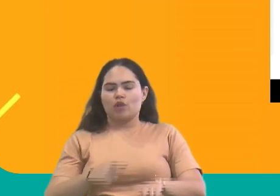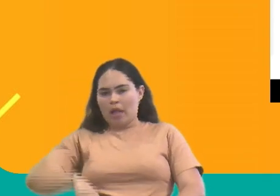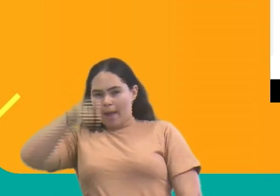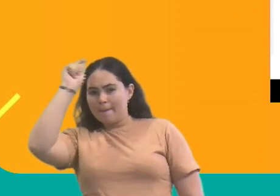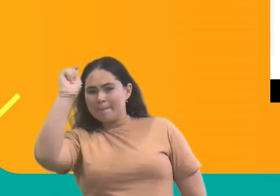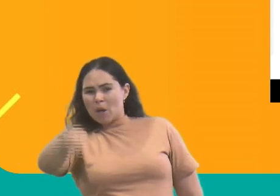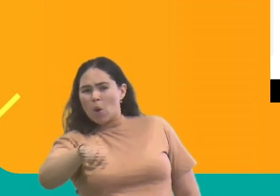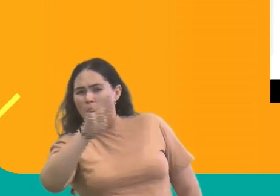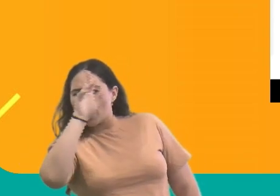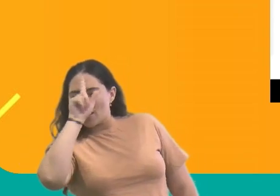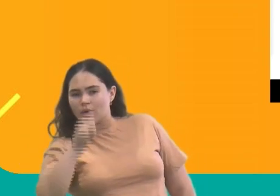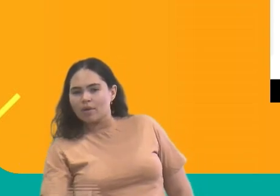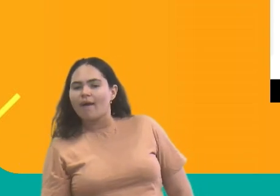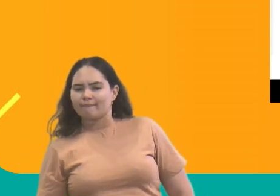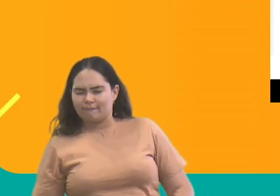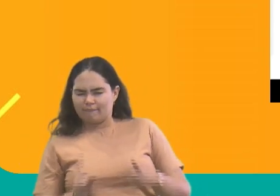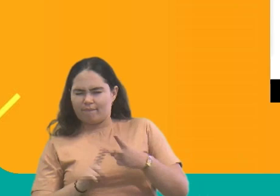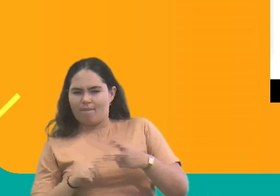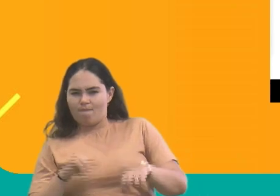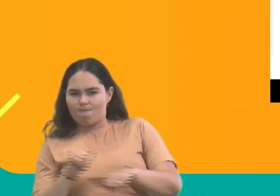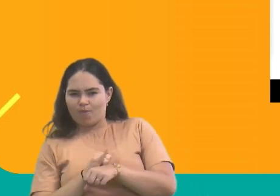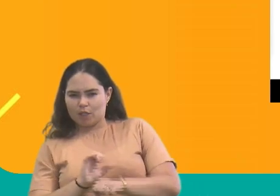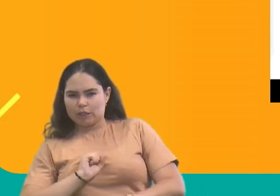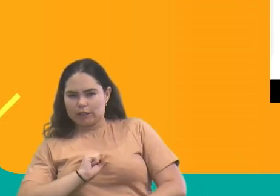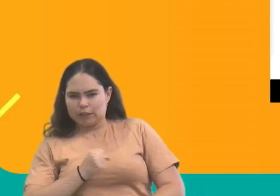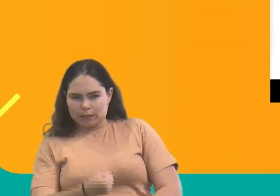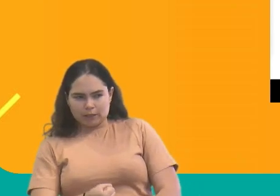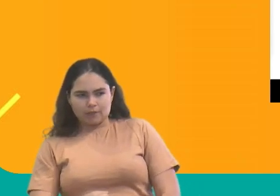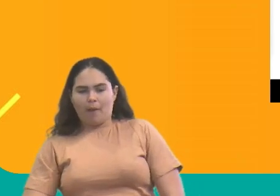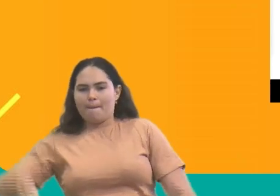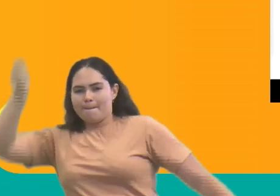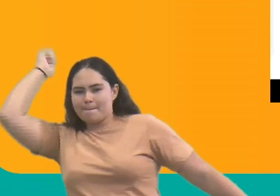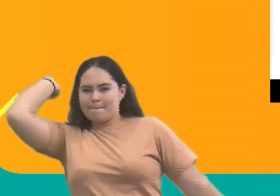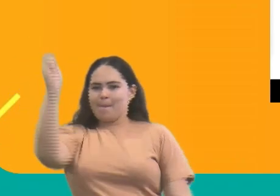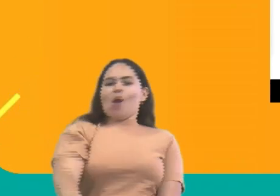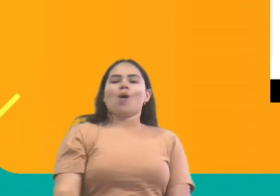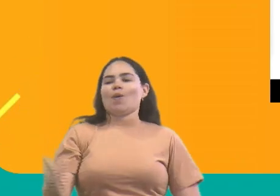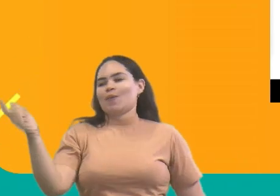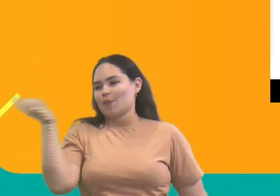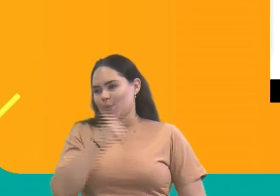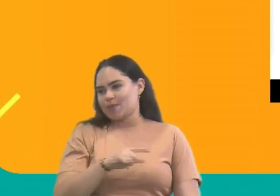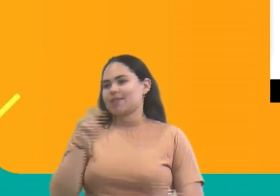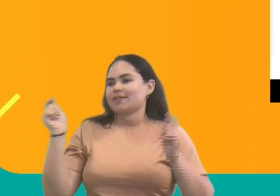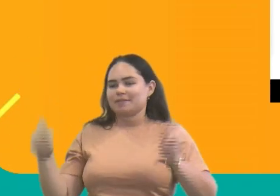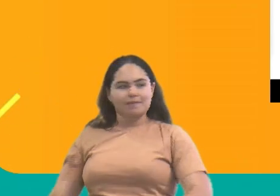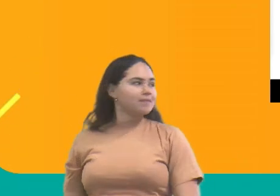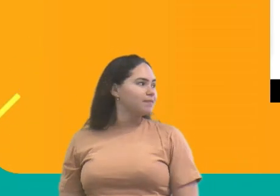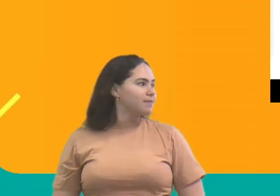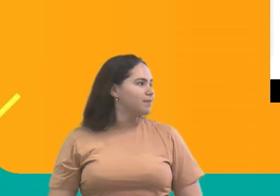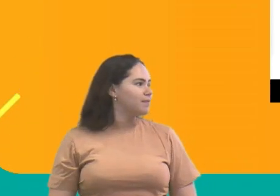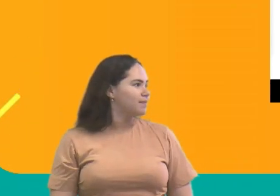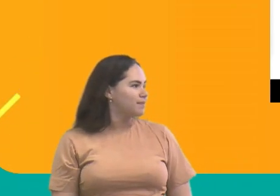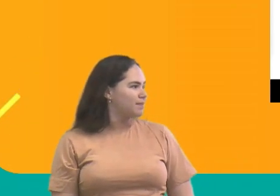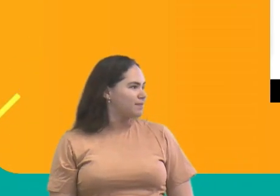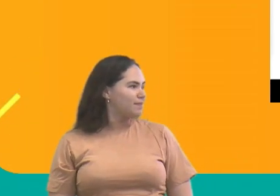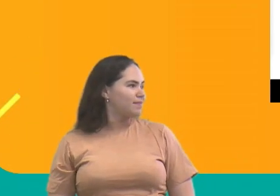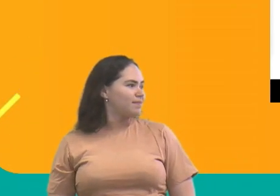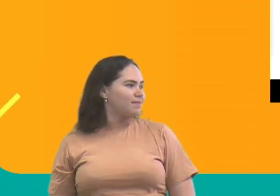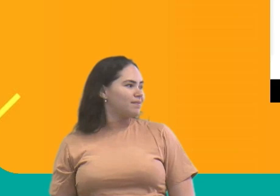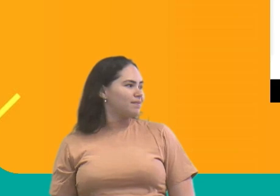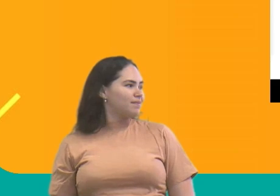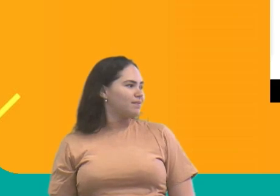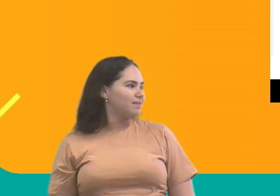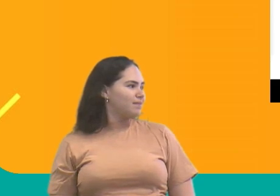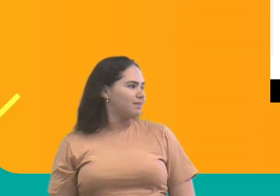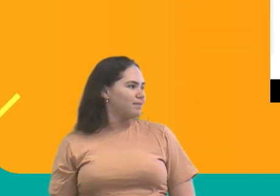ser que não dê certo, mas na segunda você se enche de coragem e consegue. Vai na marra, vai, porque agora mata, ou vai mata. Ou vai. Vamos